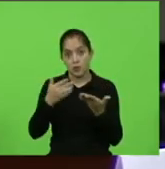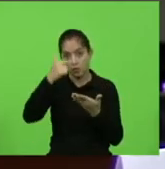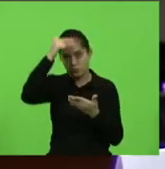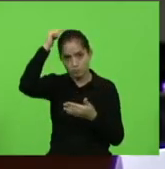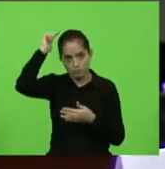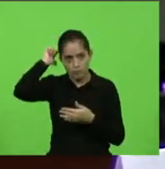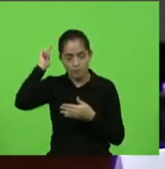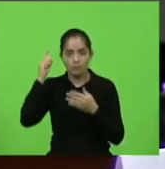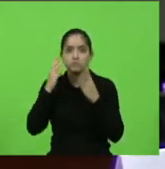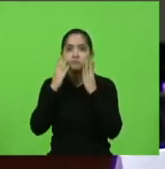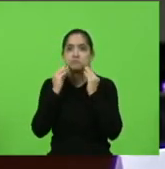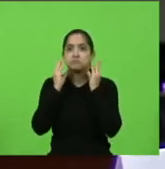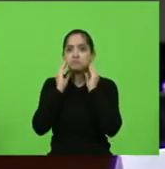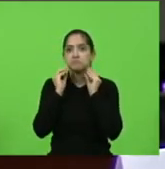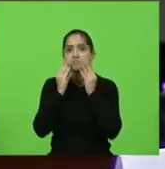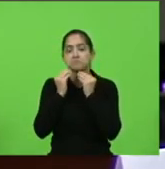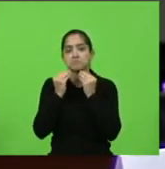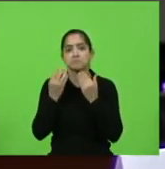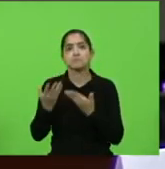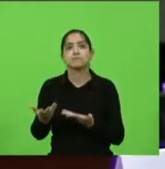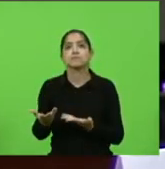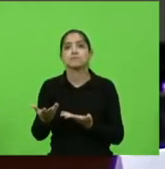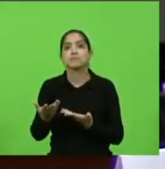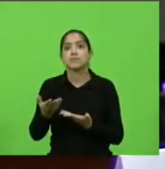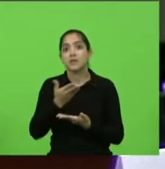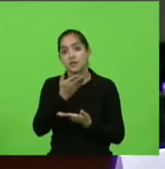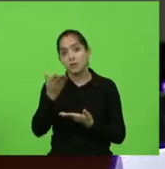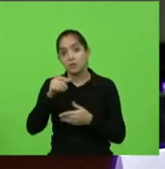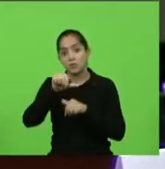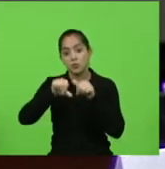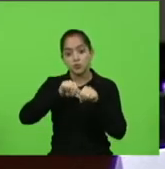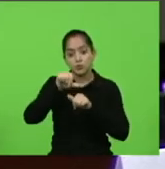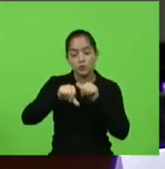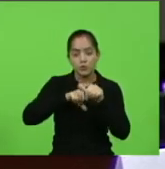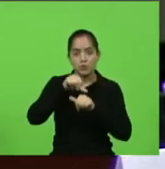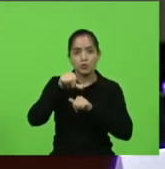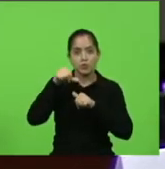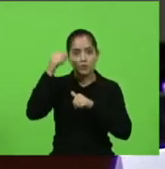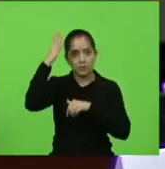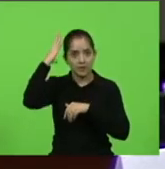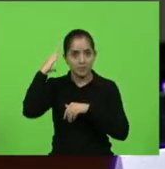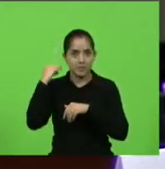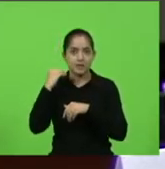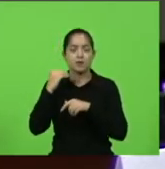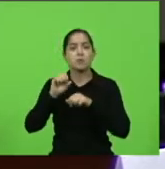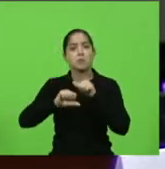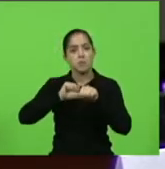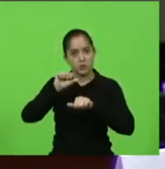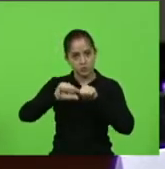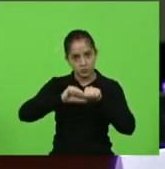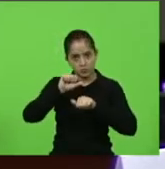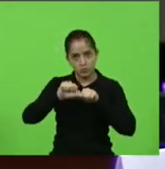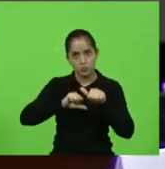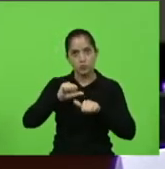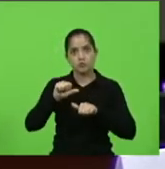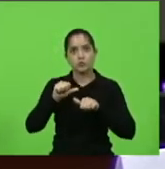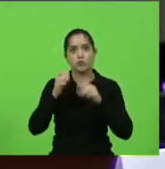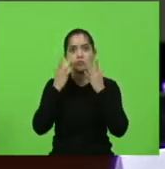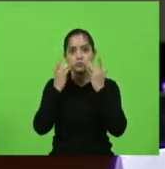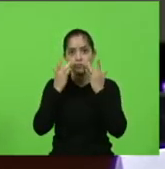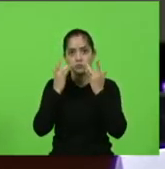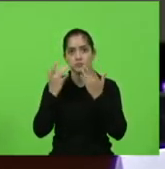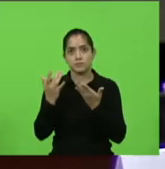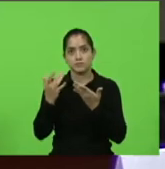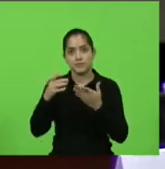barbudo, quiçá. Assim como ele mudou o penteado, ele pode mudar essa atuação pífia na região